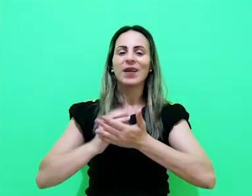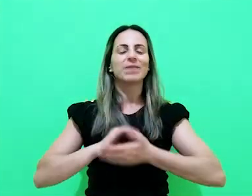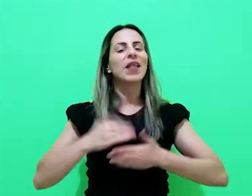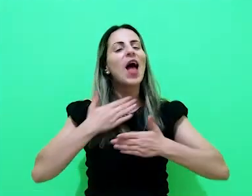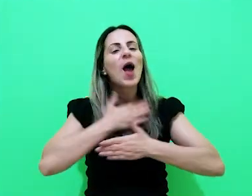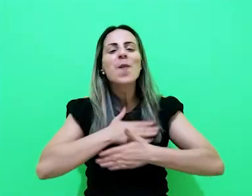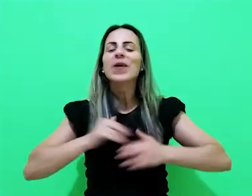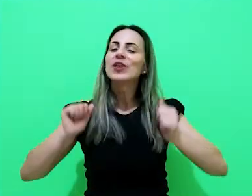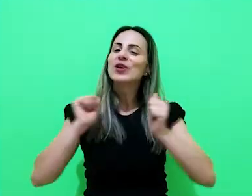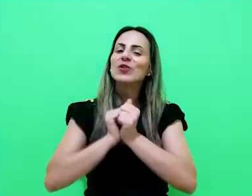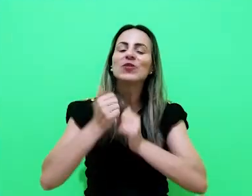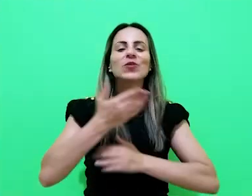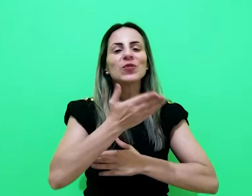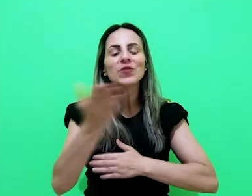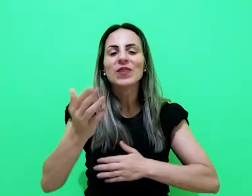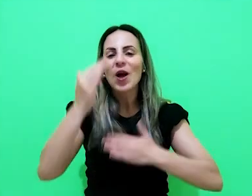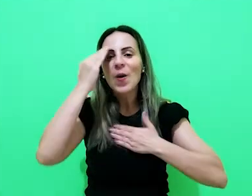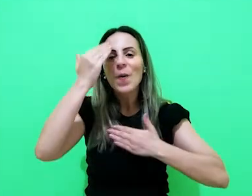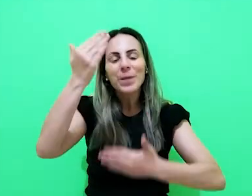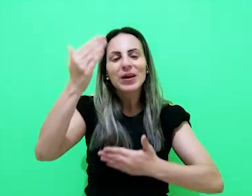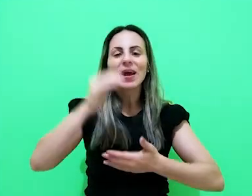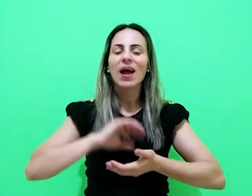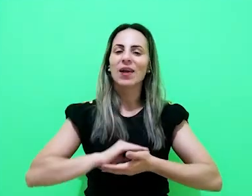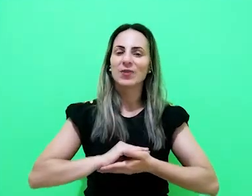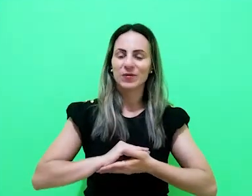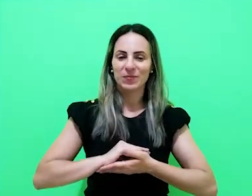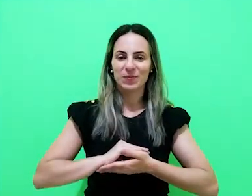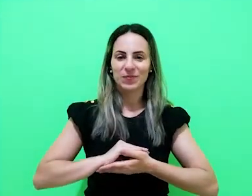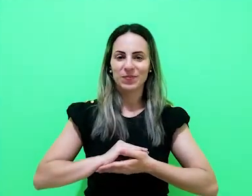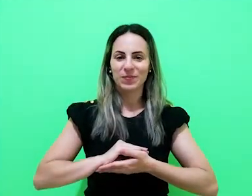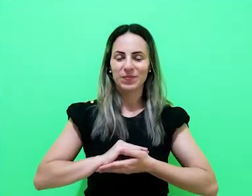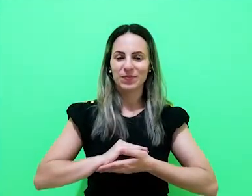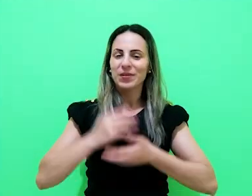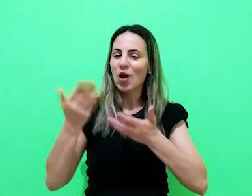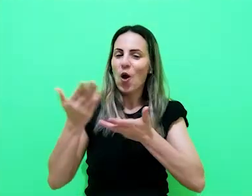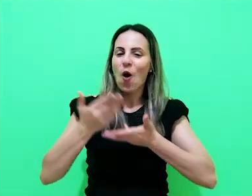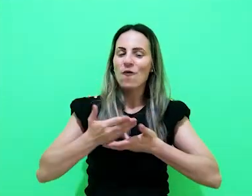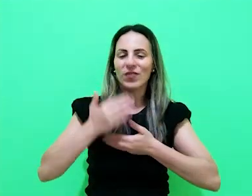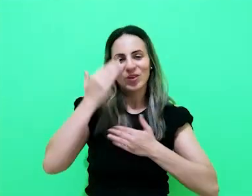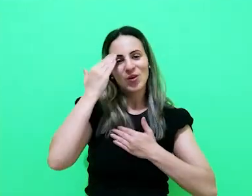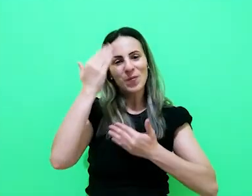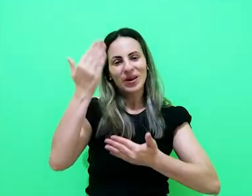um prazer estar com vocês. Muito obrigado pelo convite.